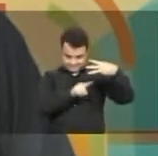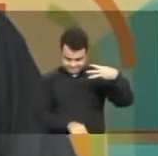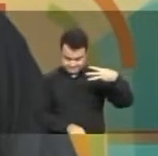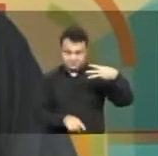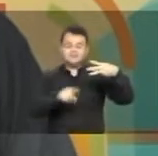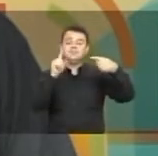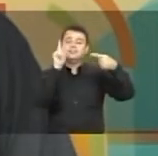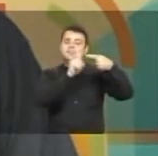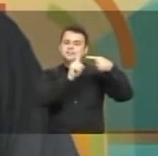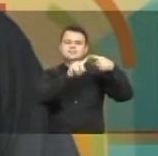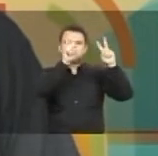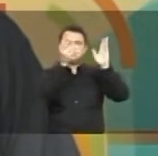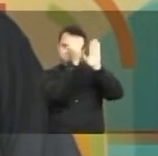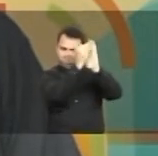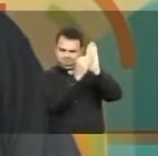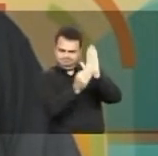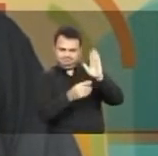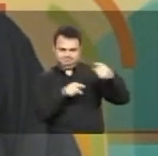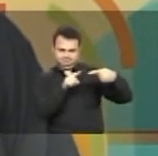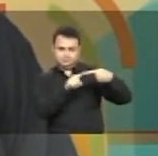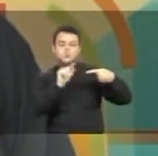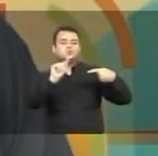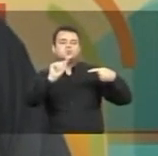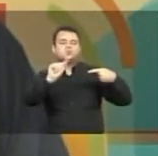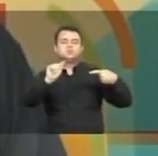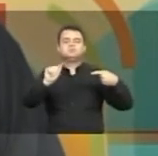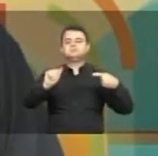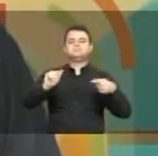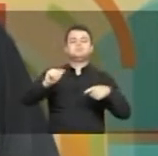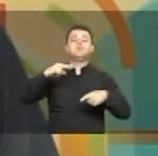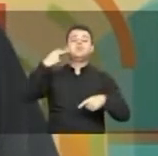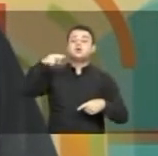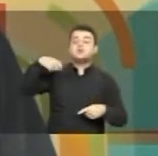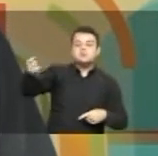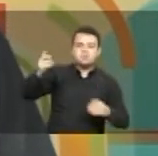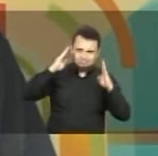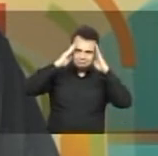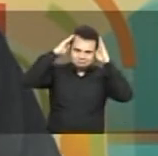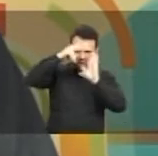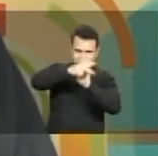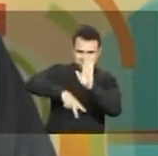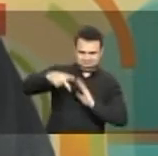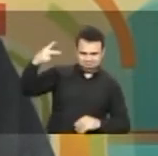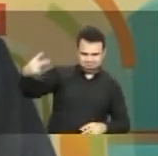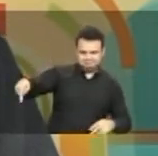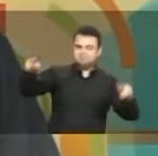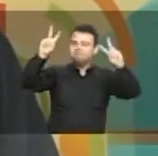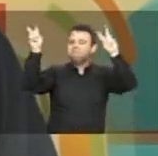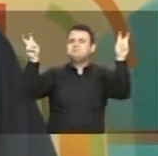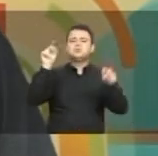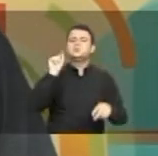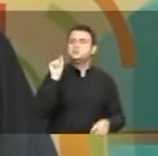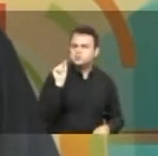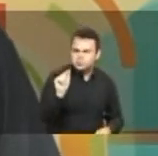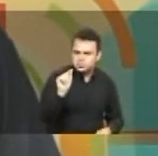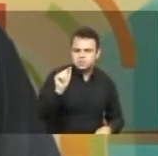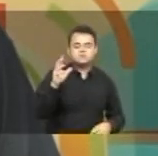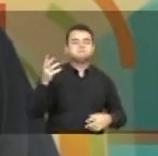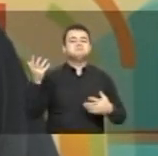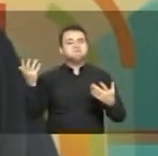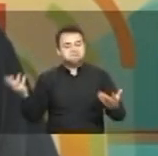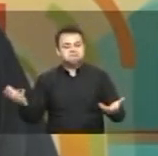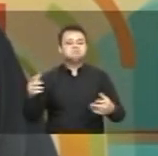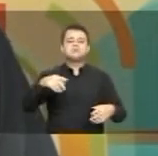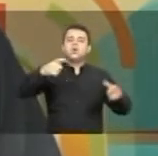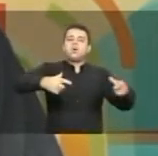da 6ª sessão em segunda discussão os vereadores deliberam sobre proposta de Paulo Paulo era a medida dispõe sobre a permissão